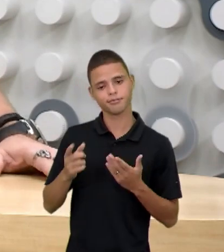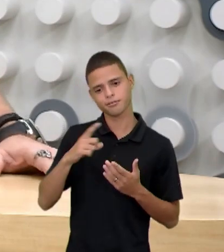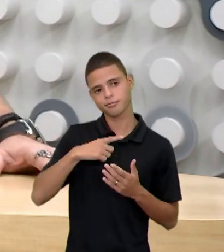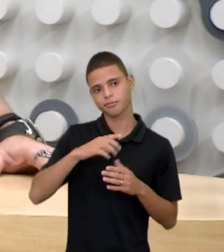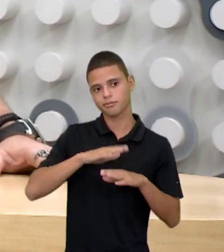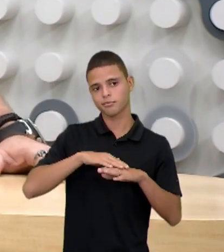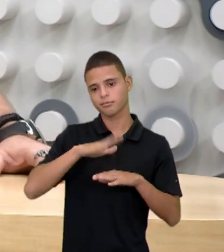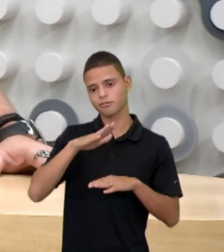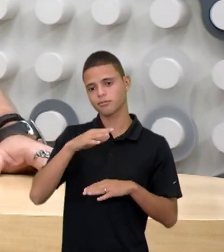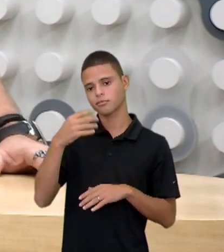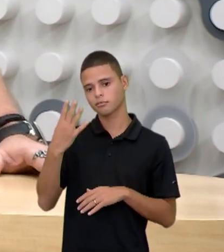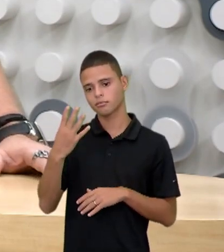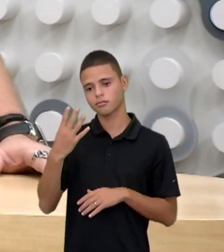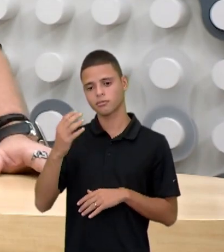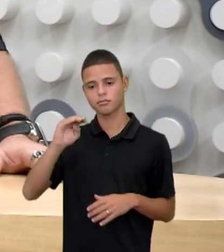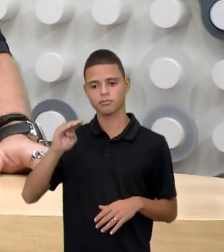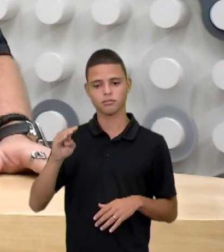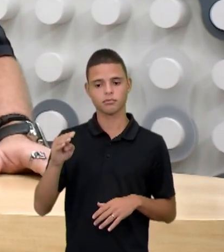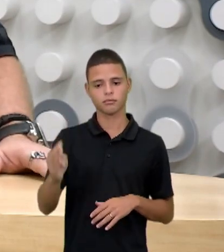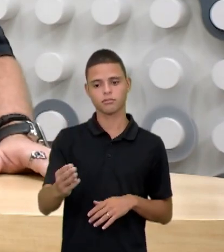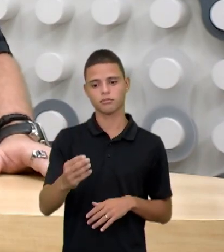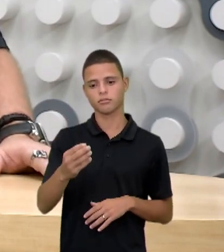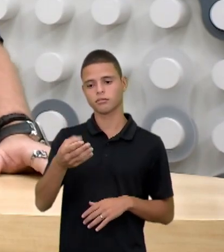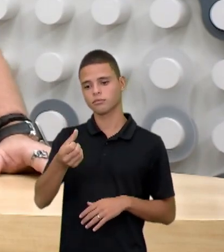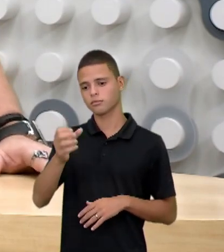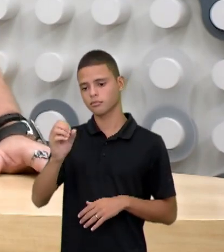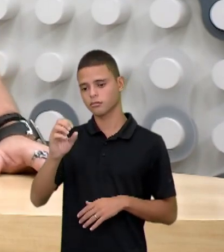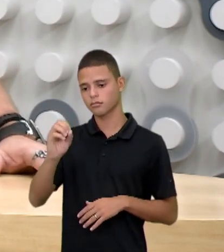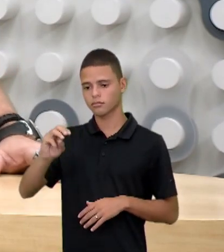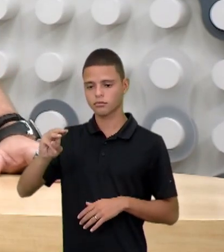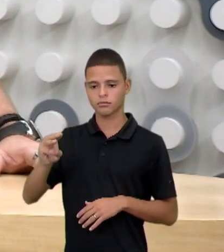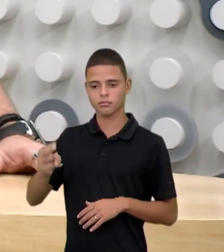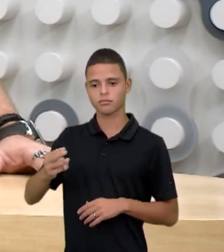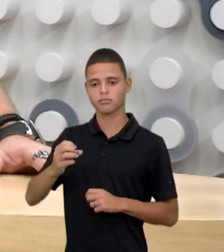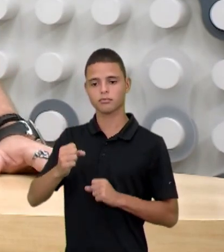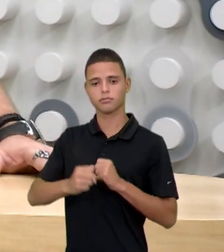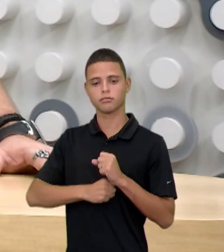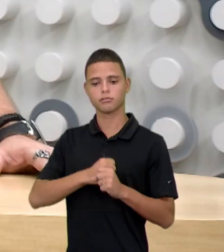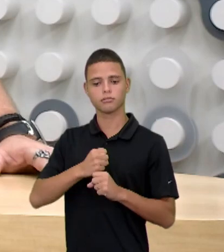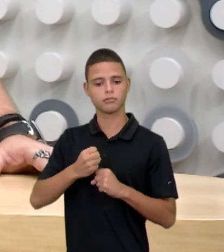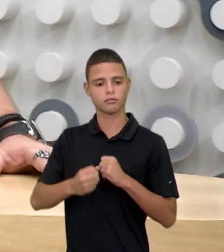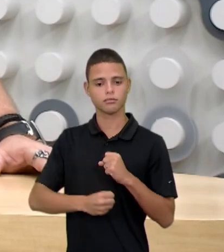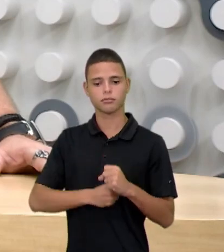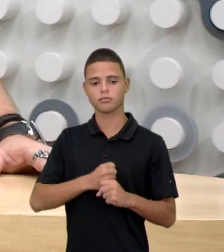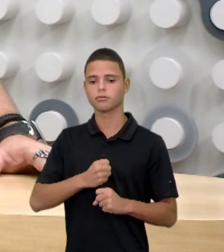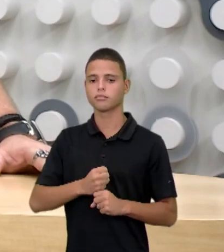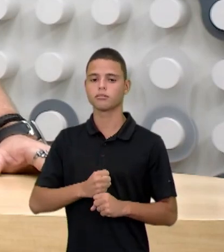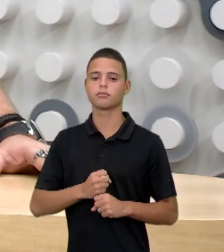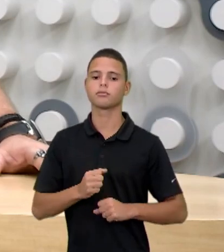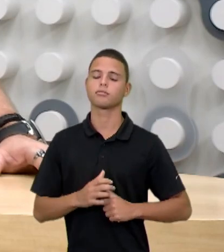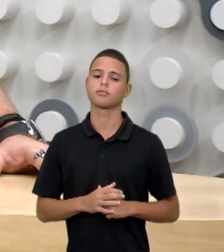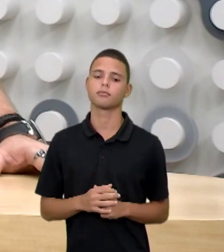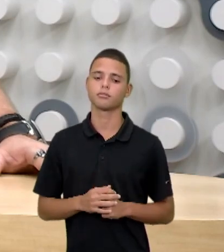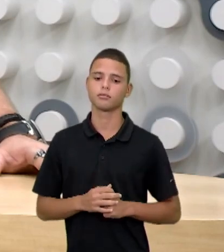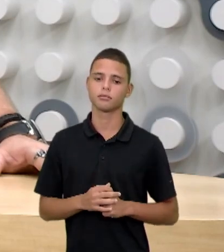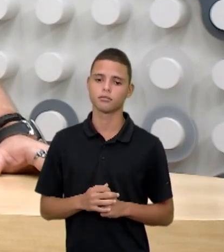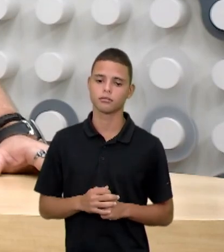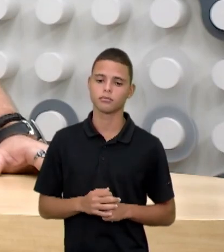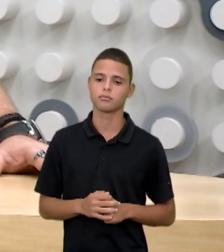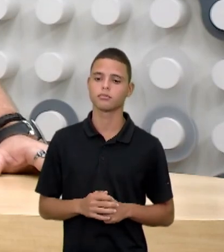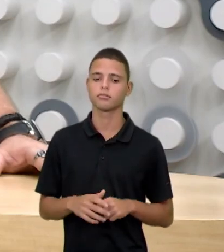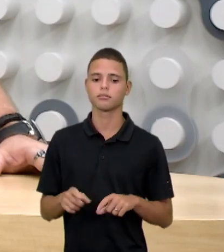4 bilhões e 600 milhões de anos, né, e vejam, né, tanto tempo assim, o nosso planeta ainda se